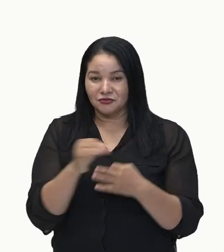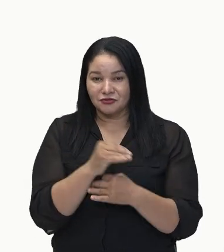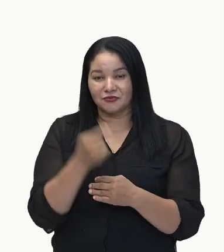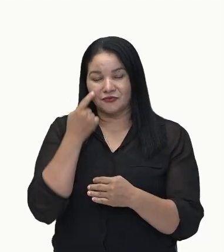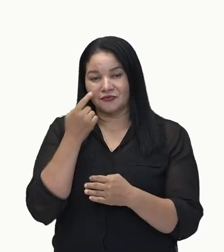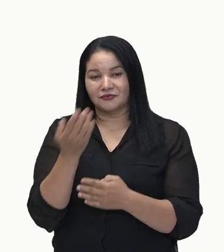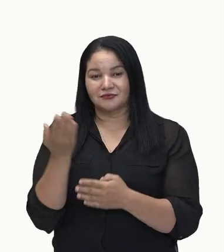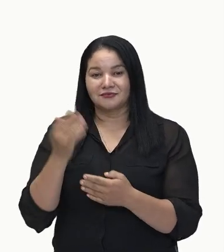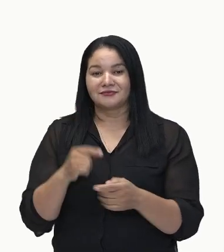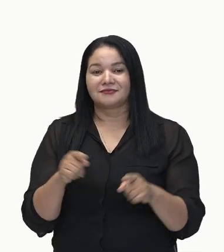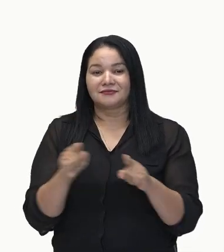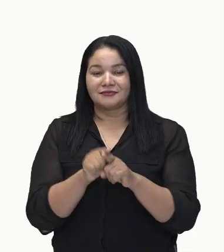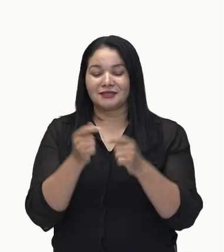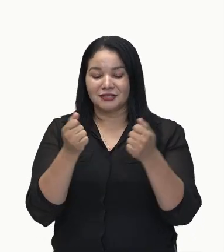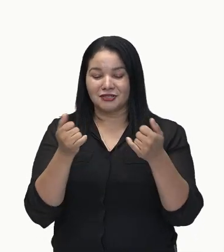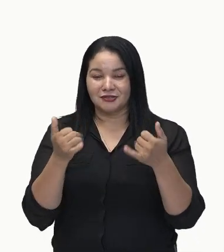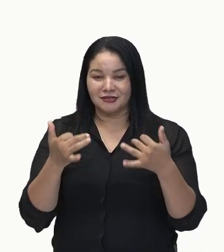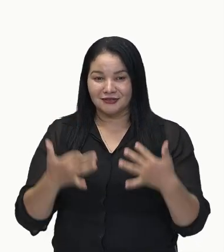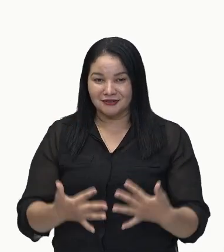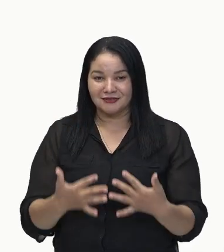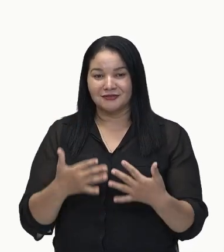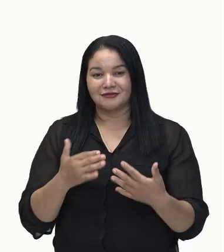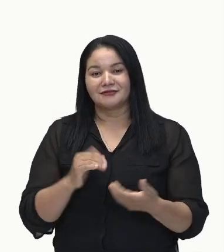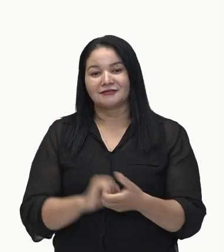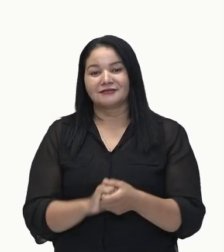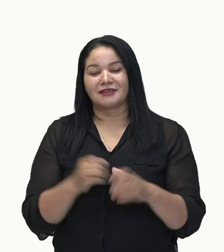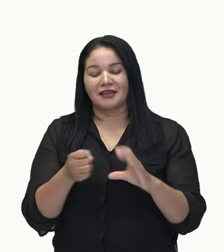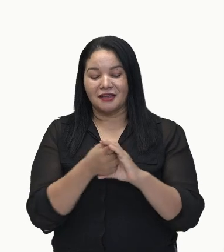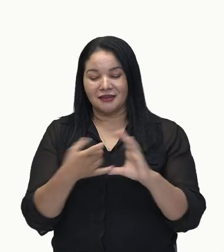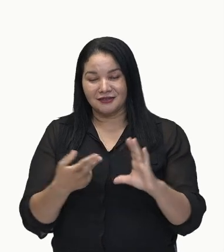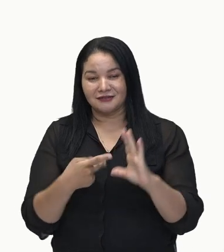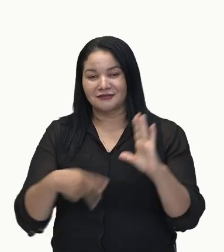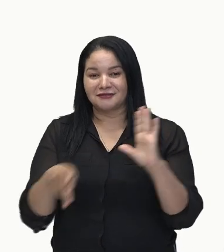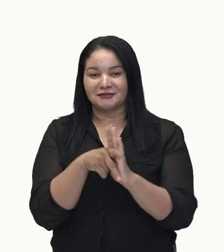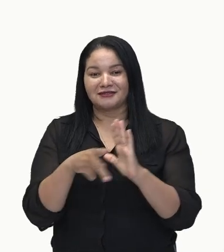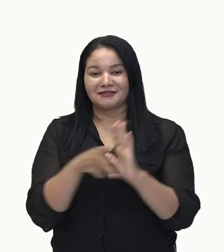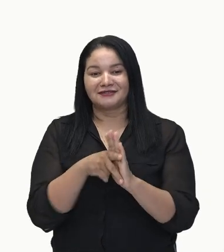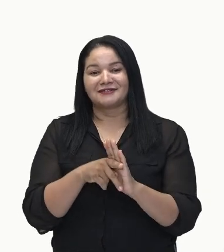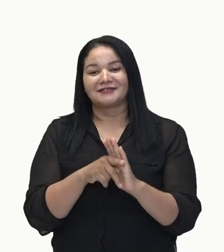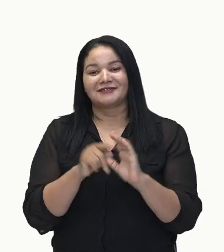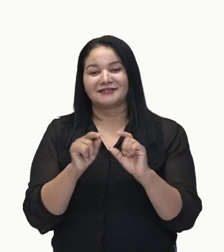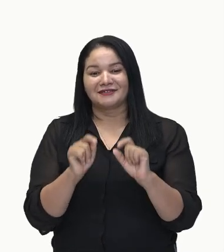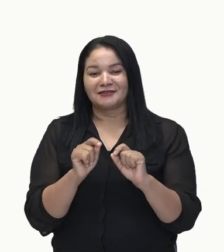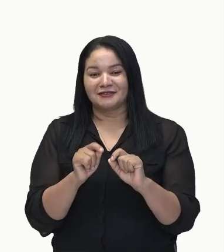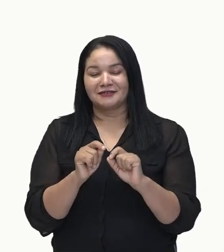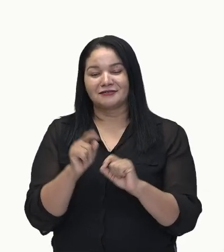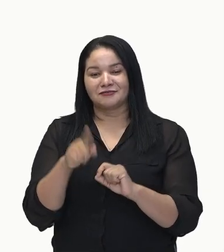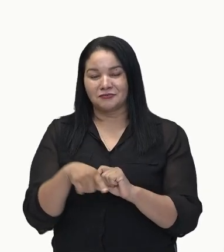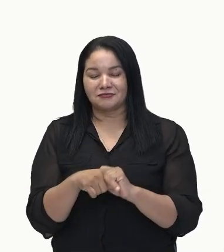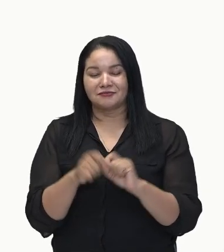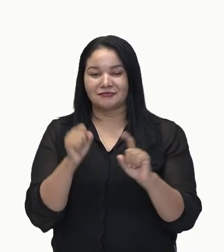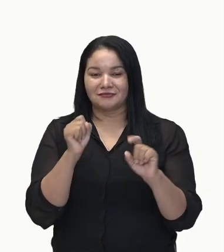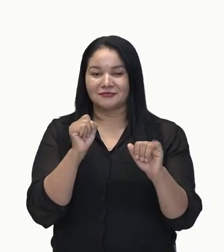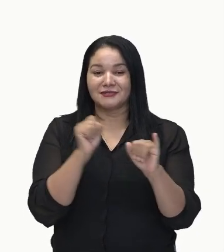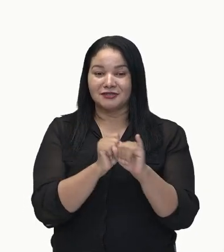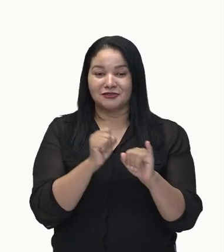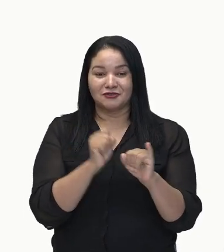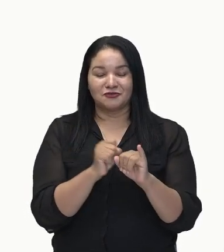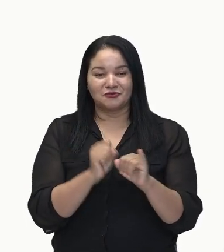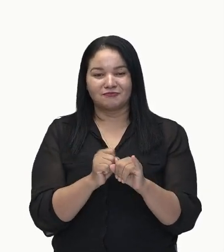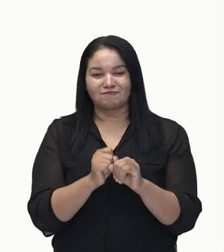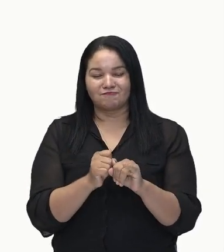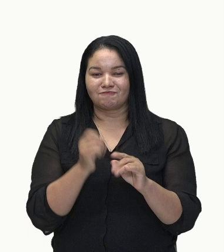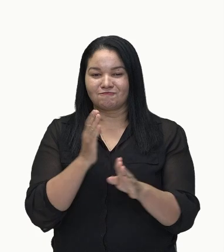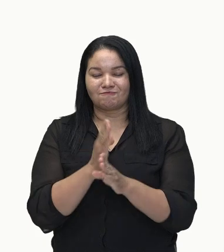indicar essas características da impessoalidade do verbo. Então, sujeito inexistente.